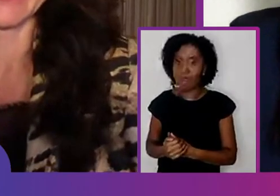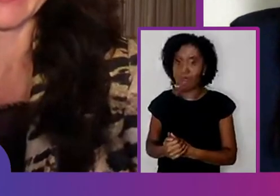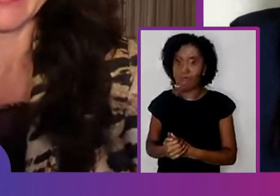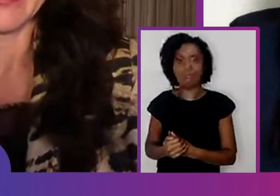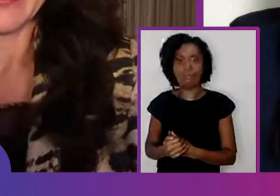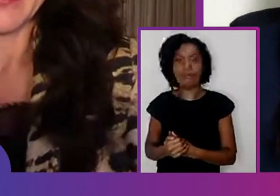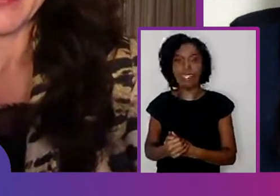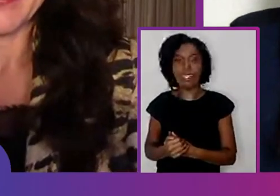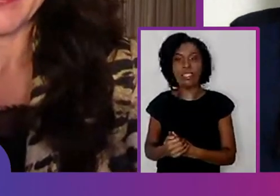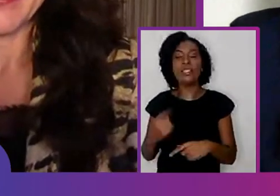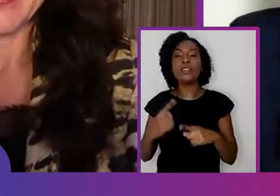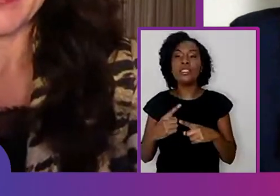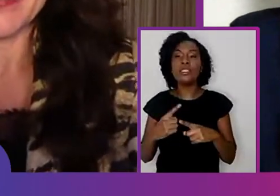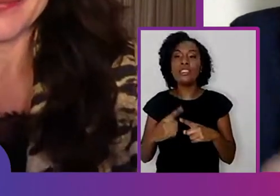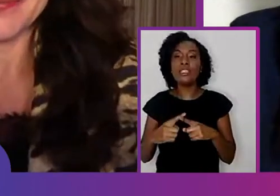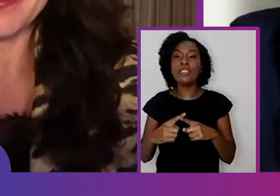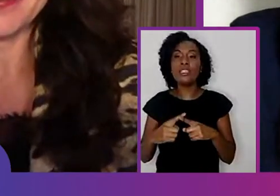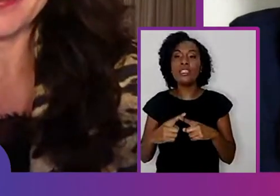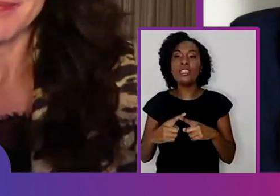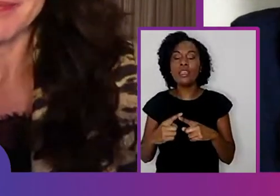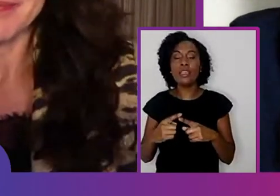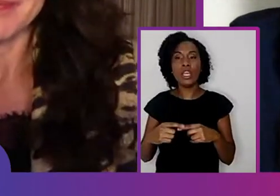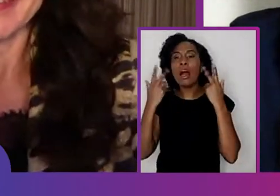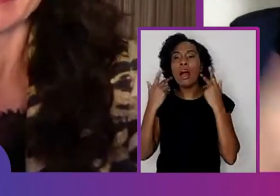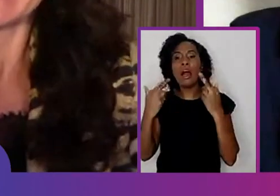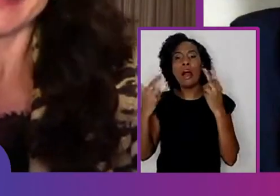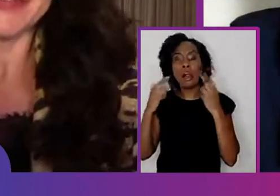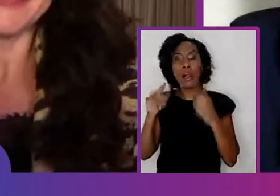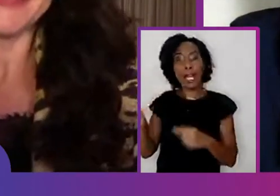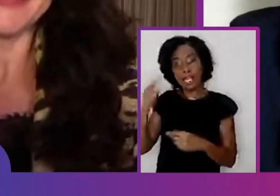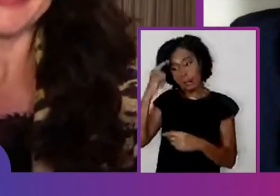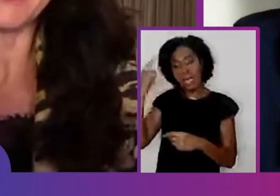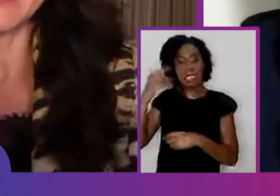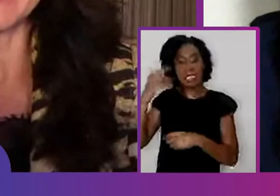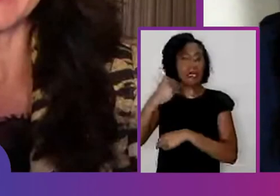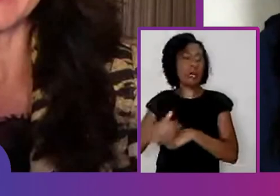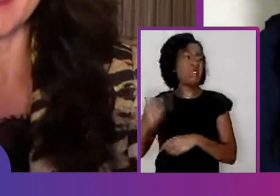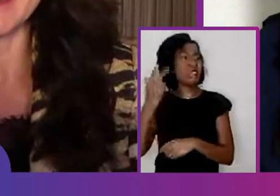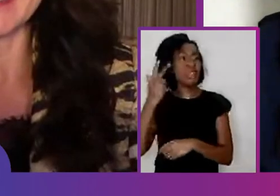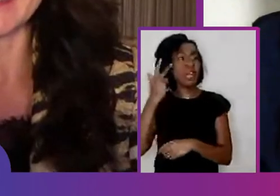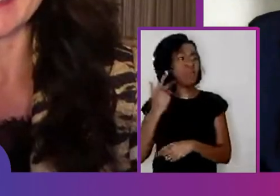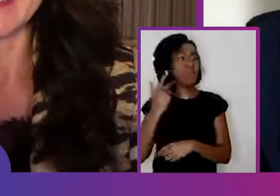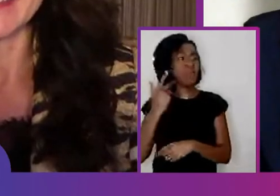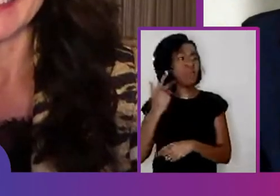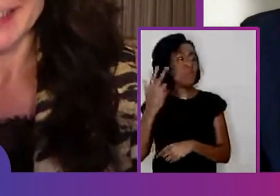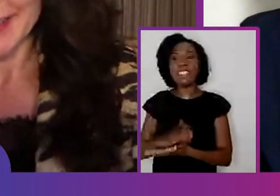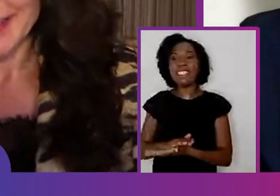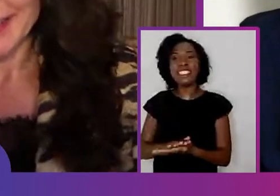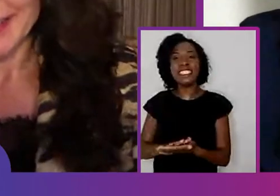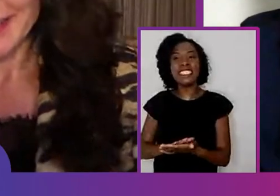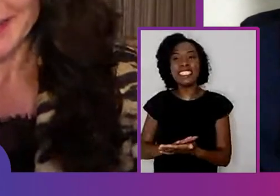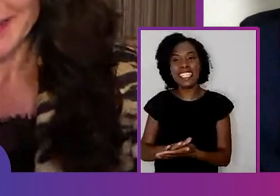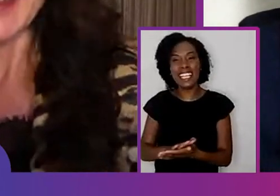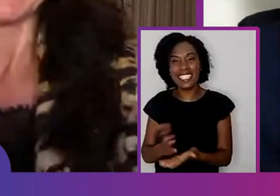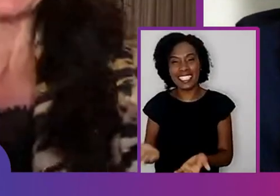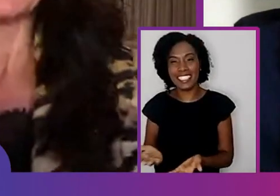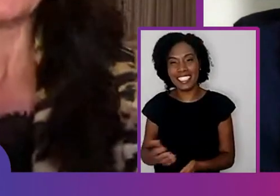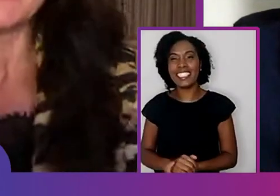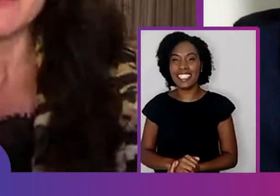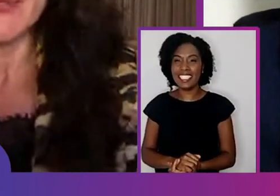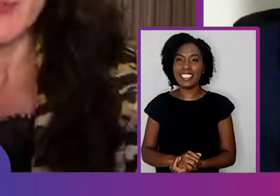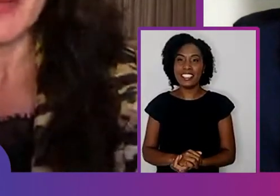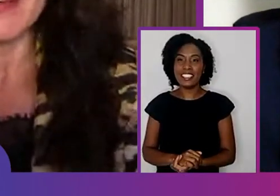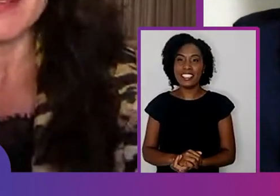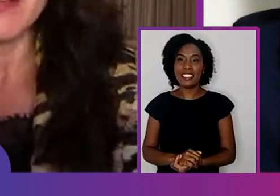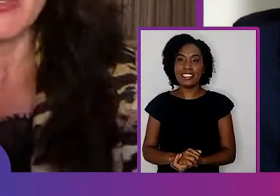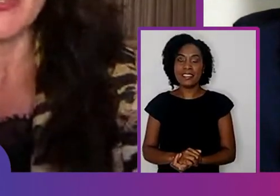forma tão tranquila que ele passou a achar que não tinha problema nenhum e nem Que avisava mais tranquilo quando tinha se também, né? machucado. Carla,